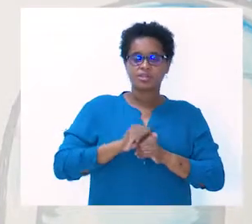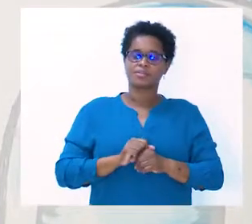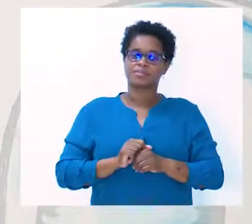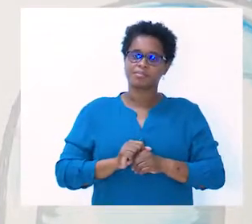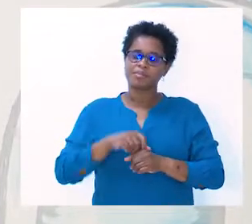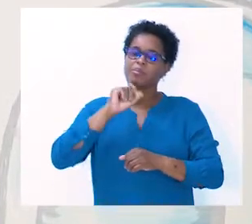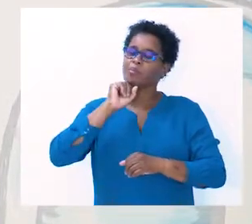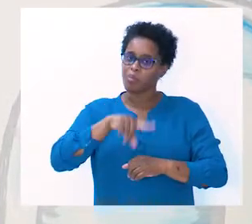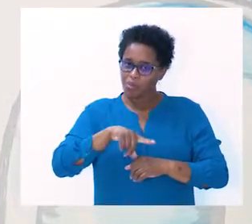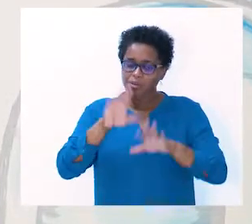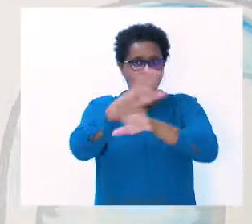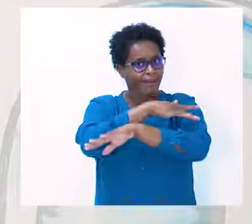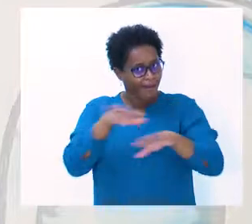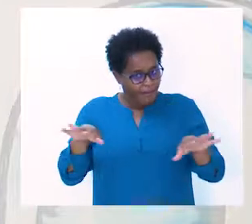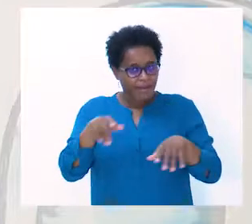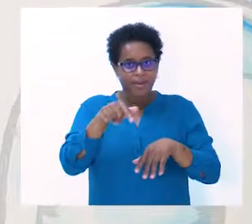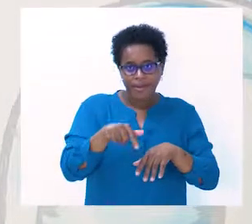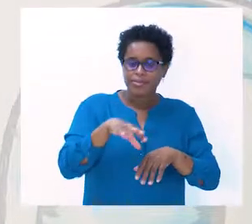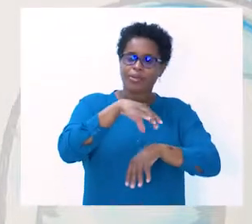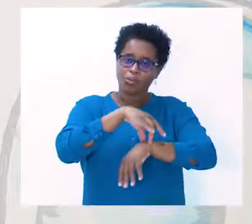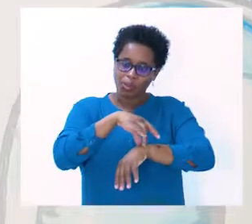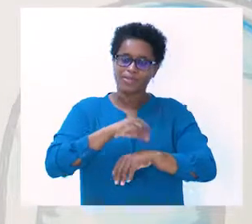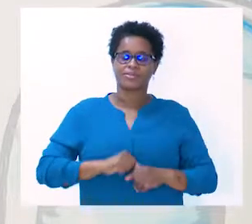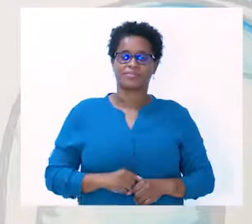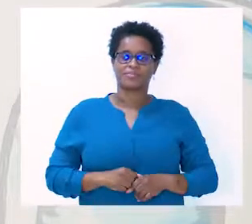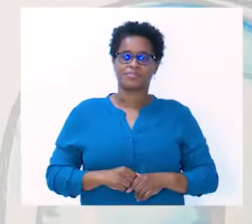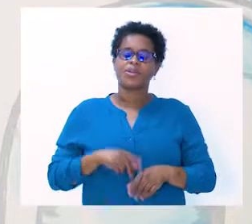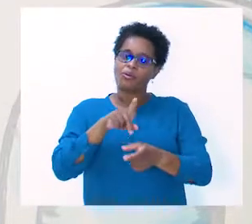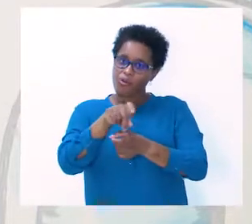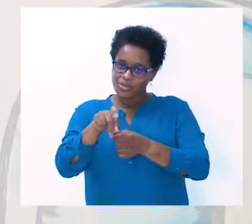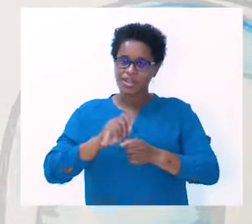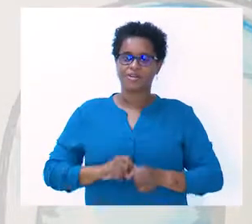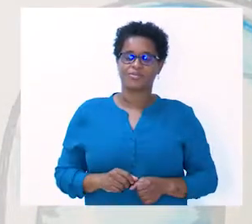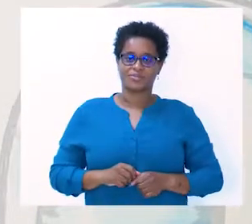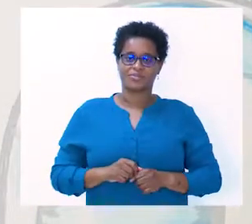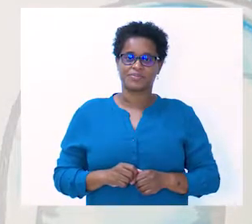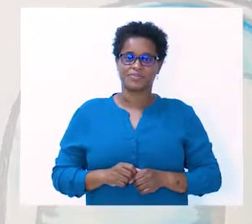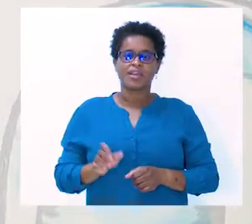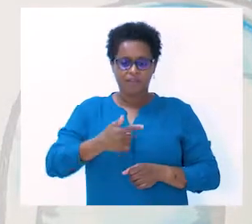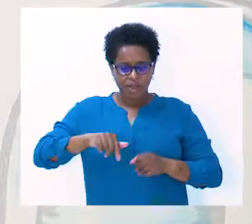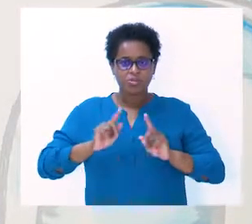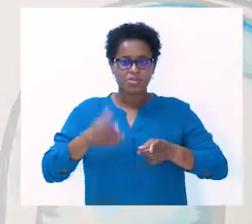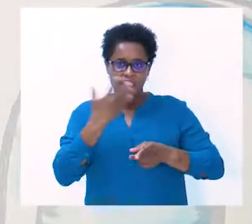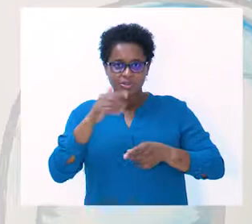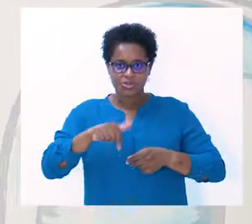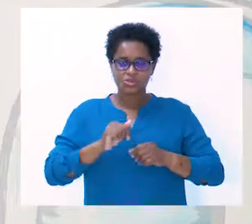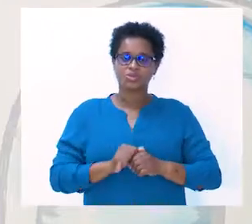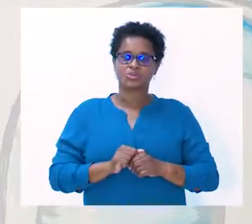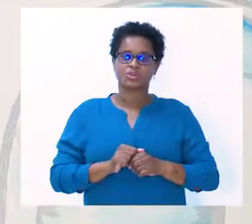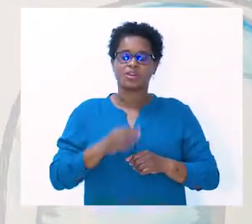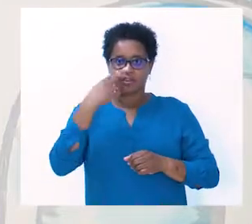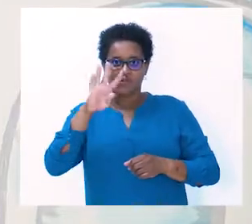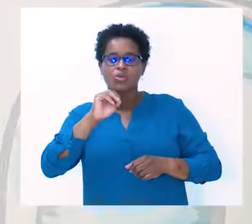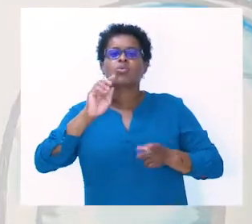Saúde para pôr fim a essa doença, Covid-19. Vamos começar a nossa aula de